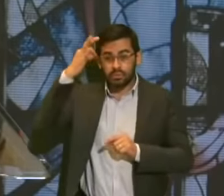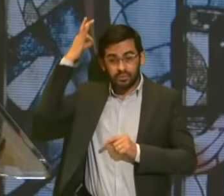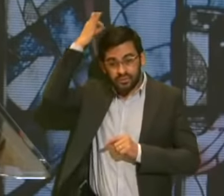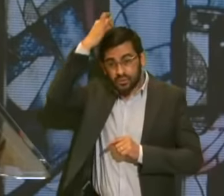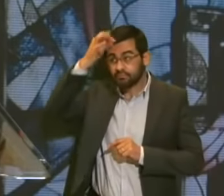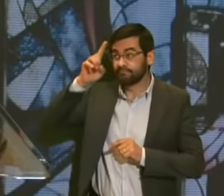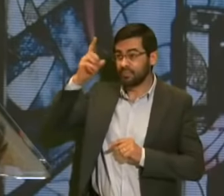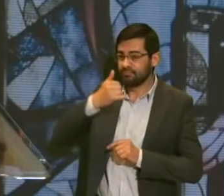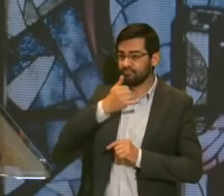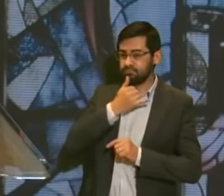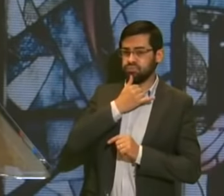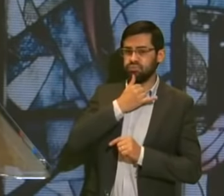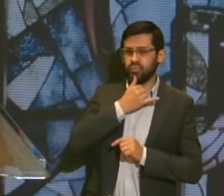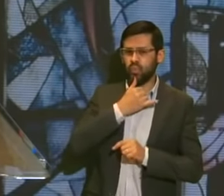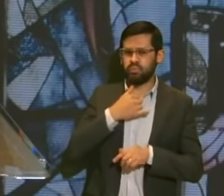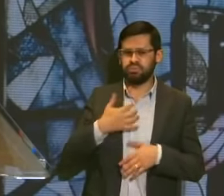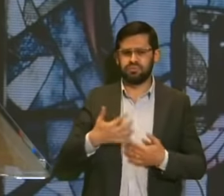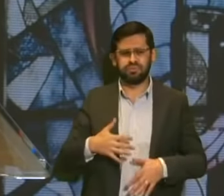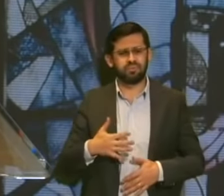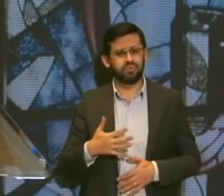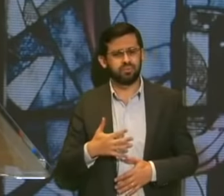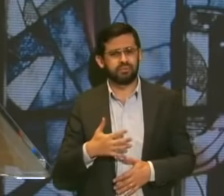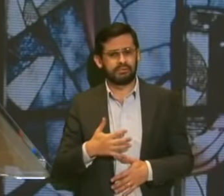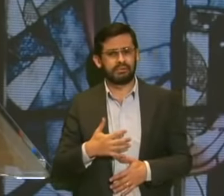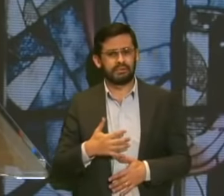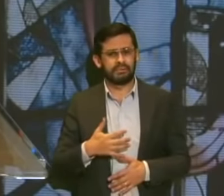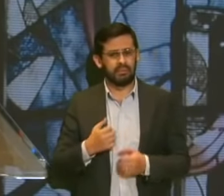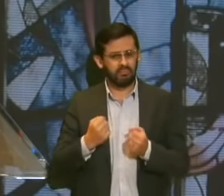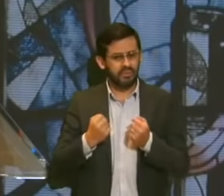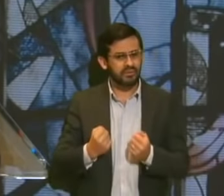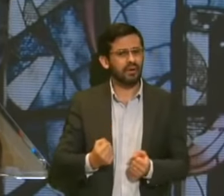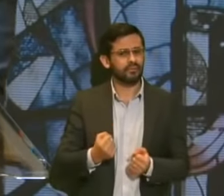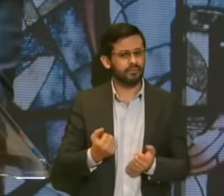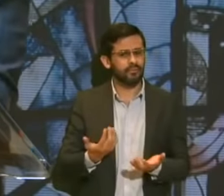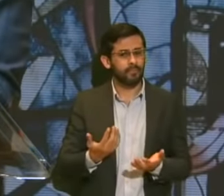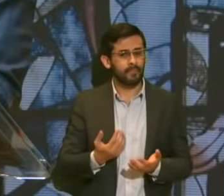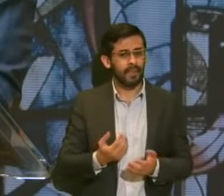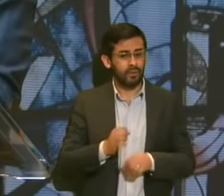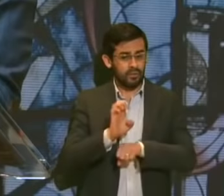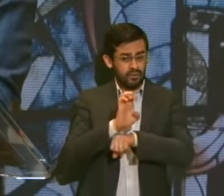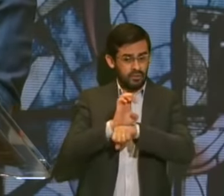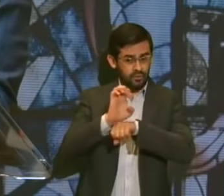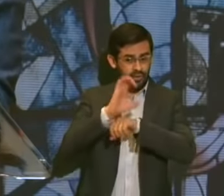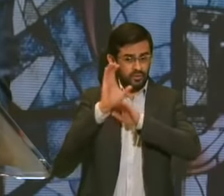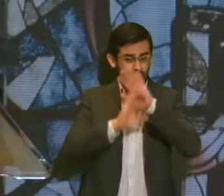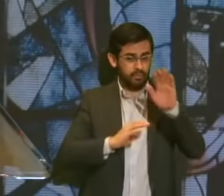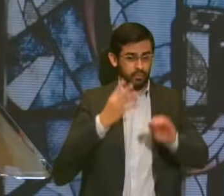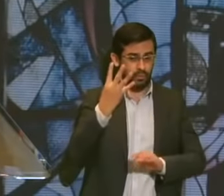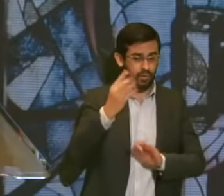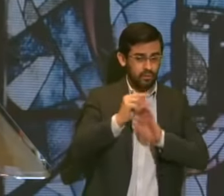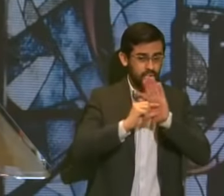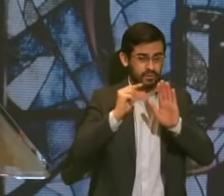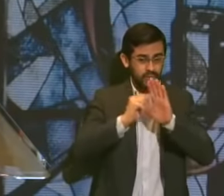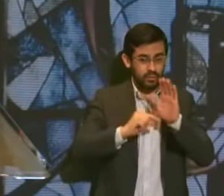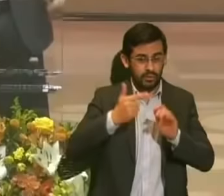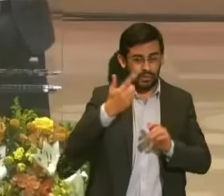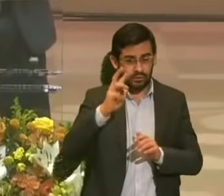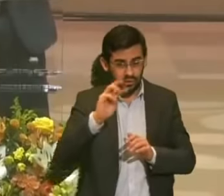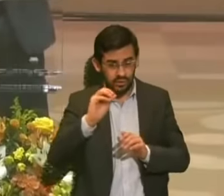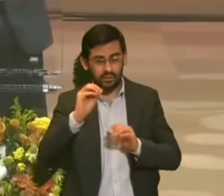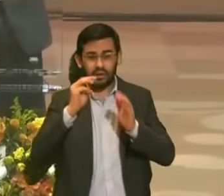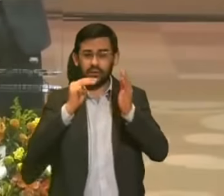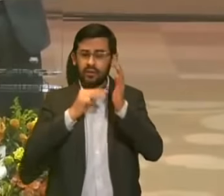Deus. Olha que coisa! A palavra de Deus diz em Efésios 4, 30 a 32: e